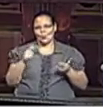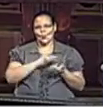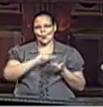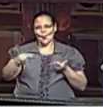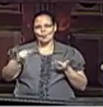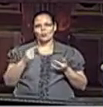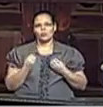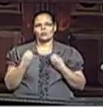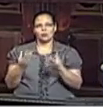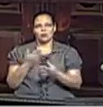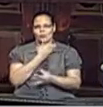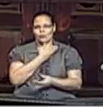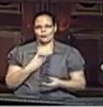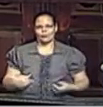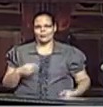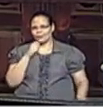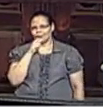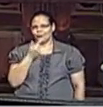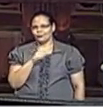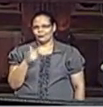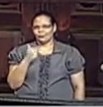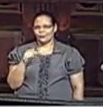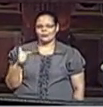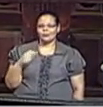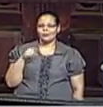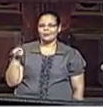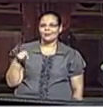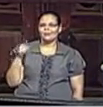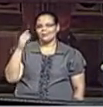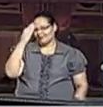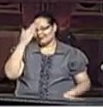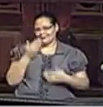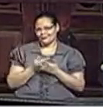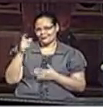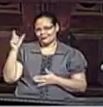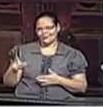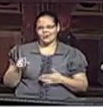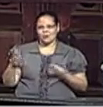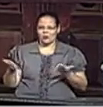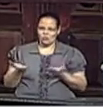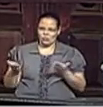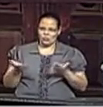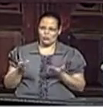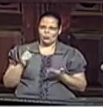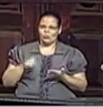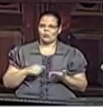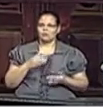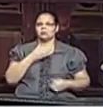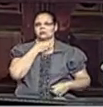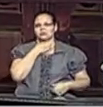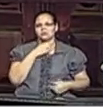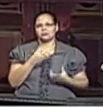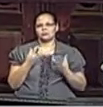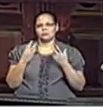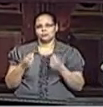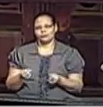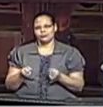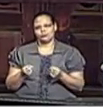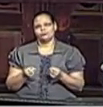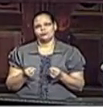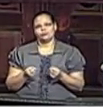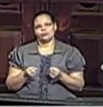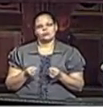um governo que hoje não tem nenhuma credibilidade, num momento de crise aguda, que quer ser aprovado no